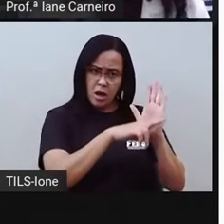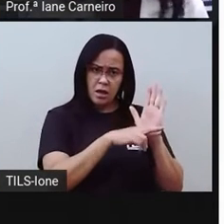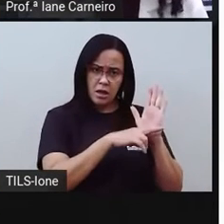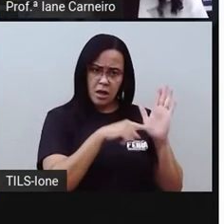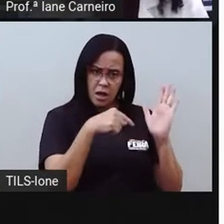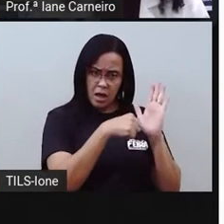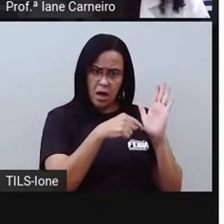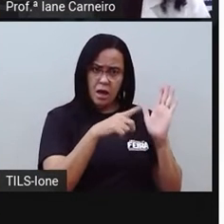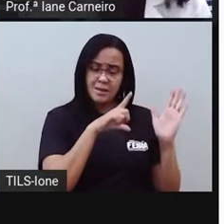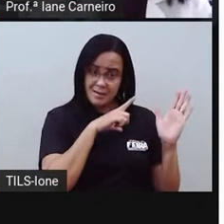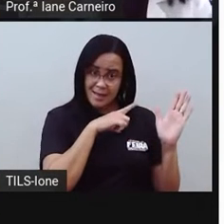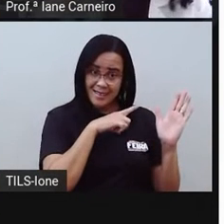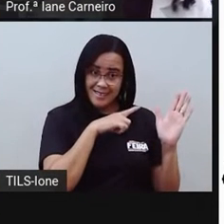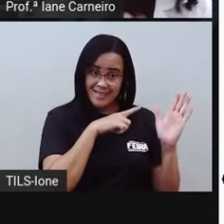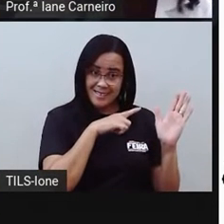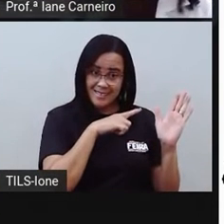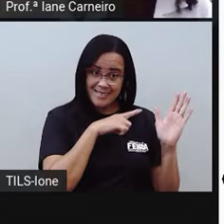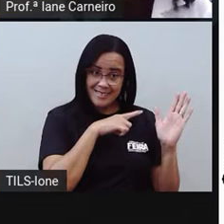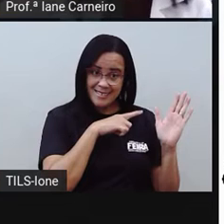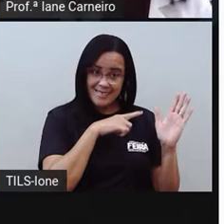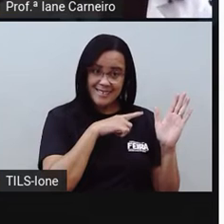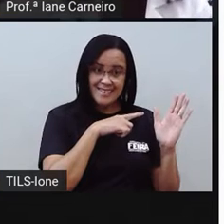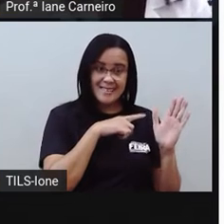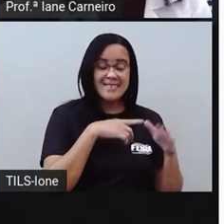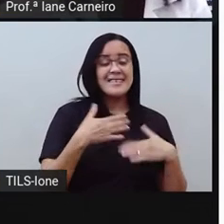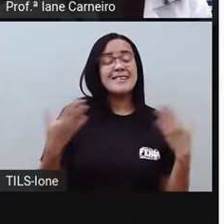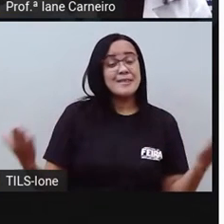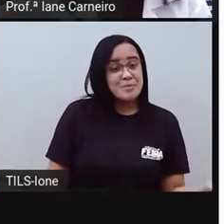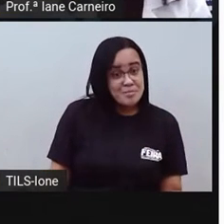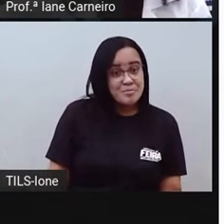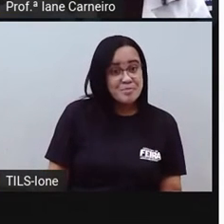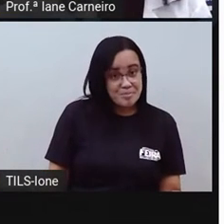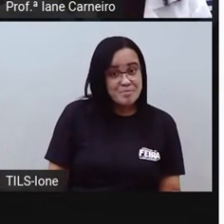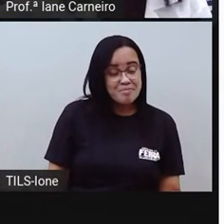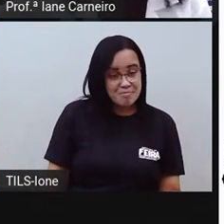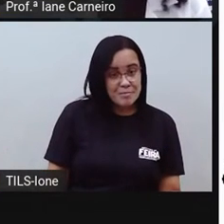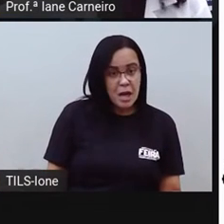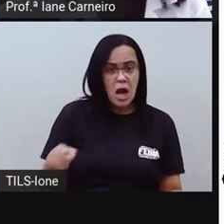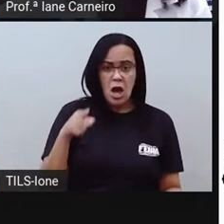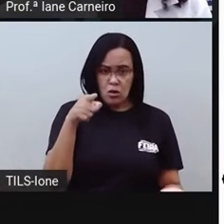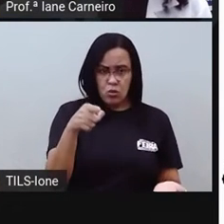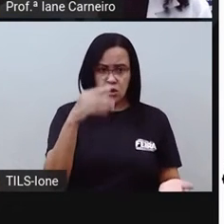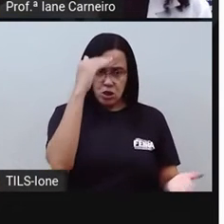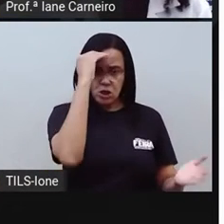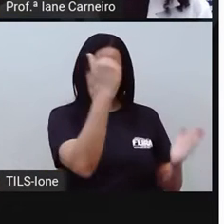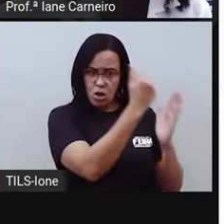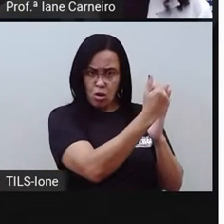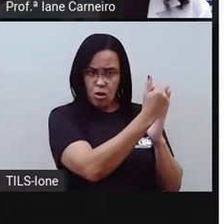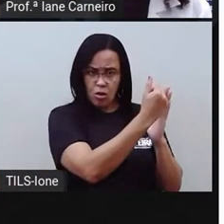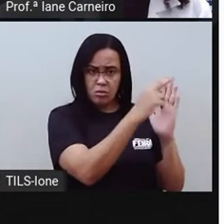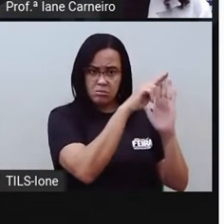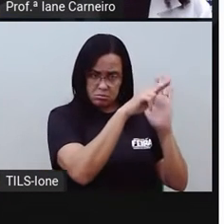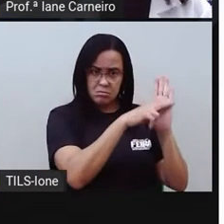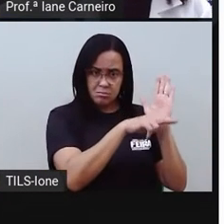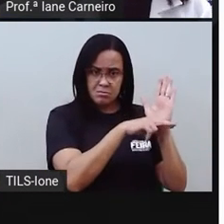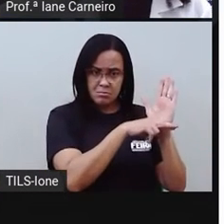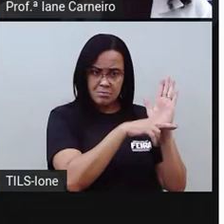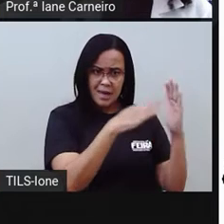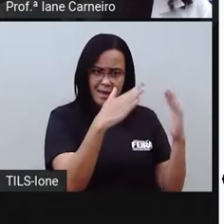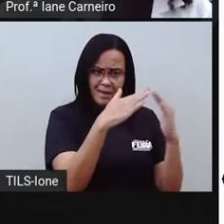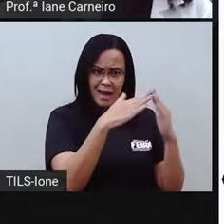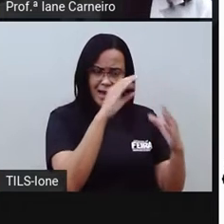é. E você segue essas regras? As regras da sua casa? Ih,